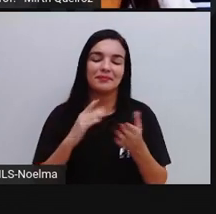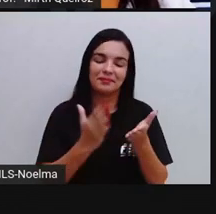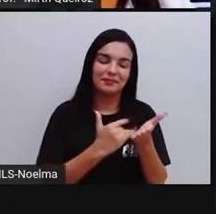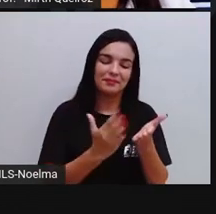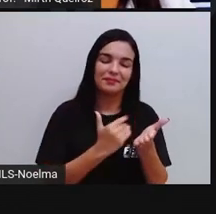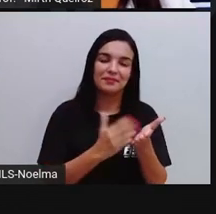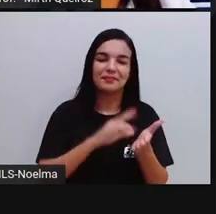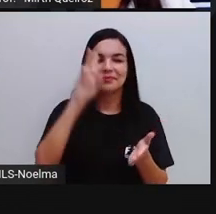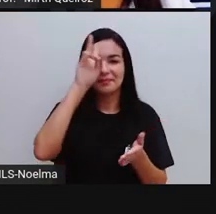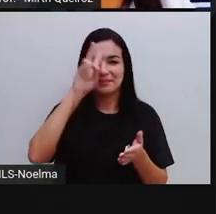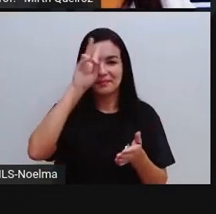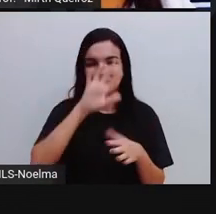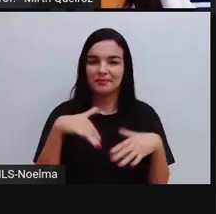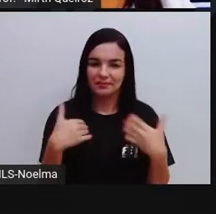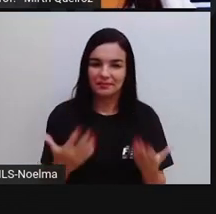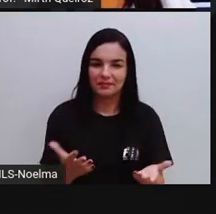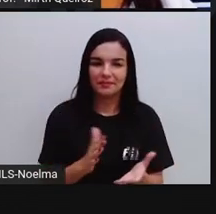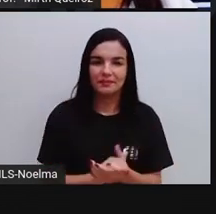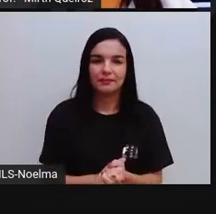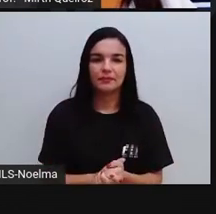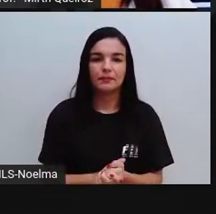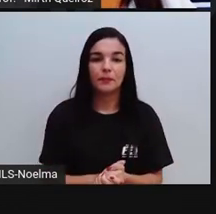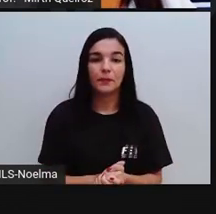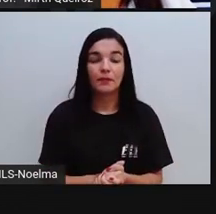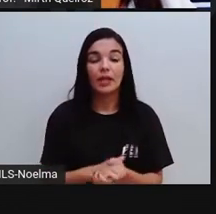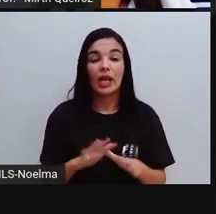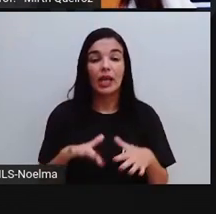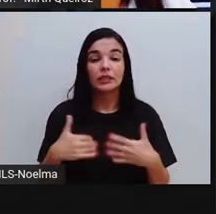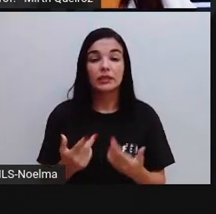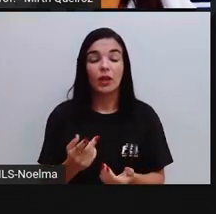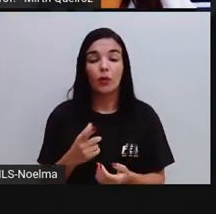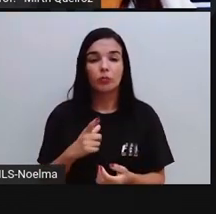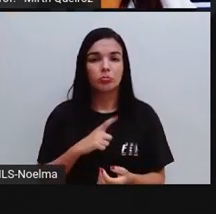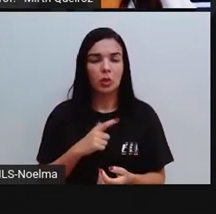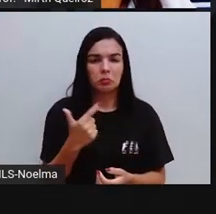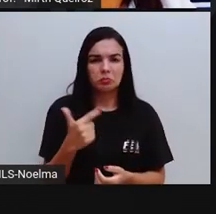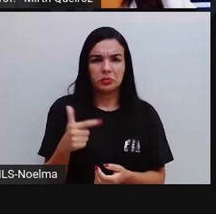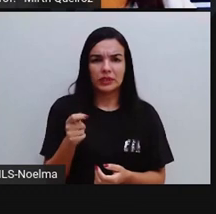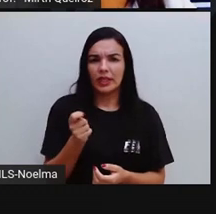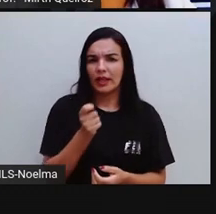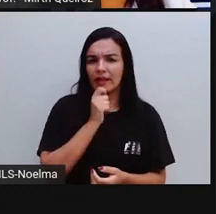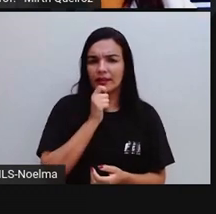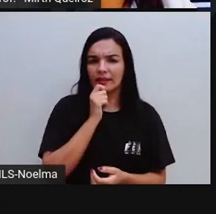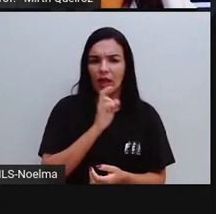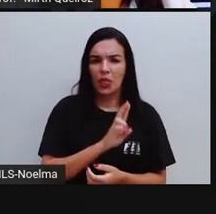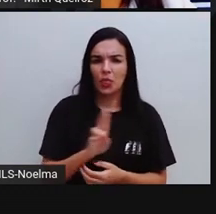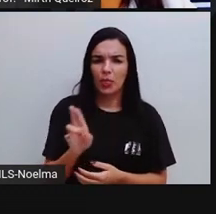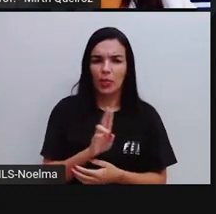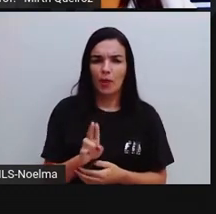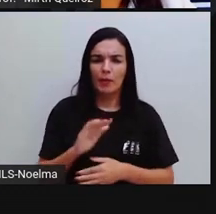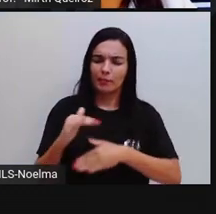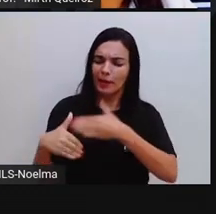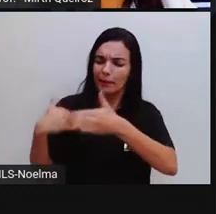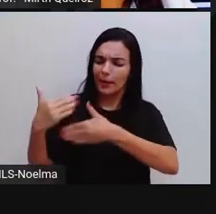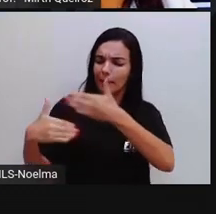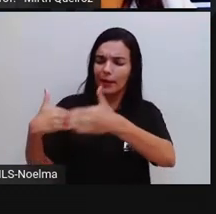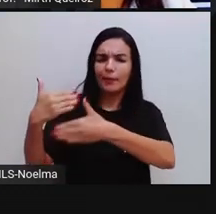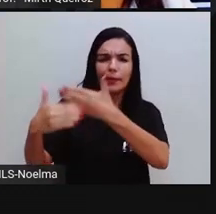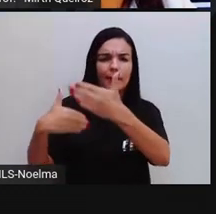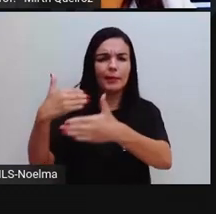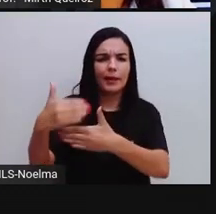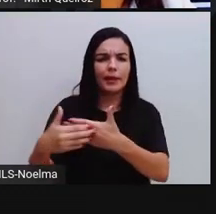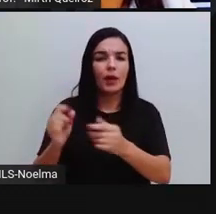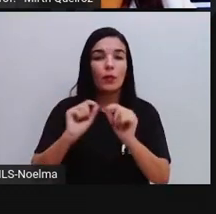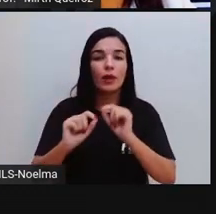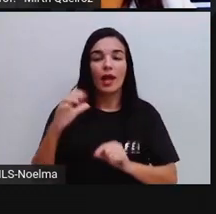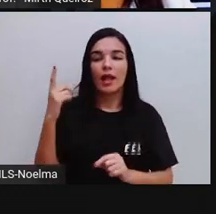eram dependurados aí em cordas. Engatinhando e sem nome, depois de relativo longo período, a literatura de